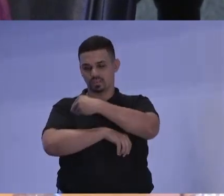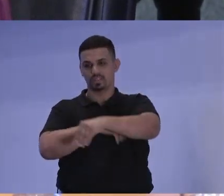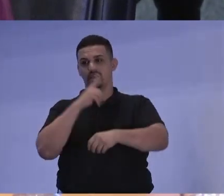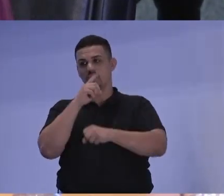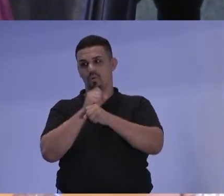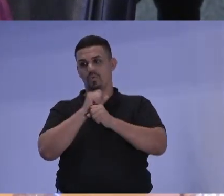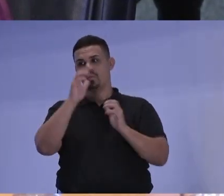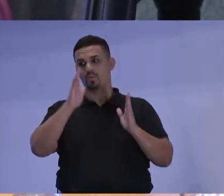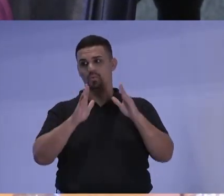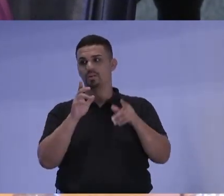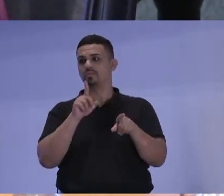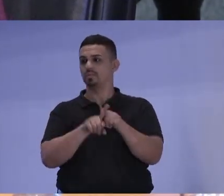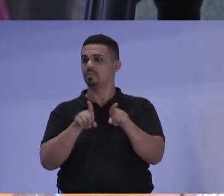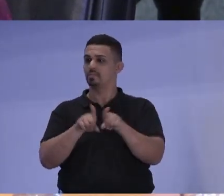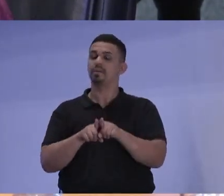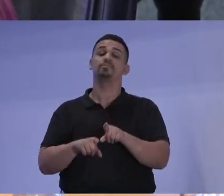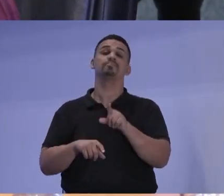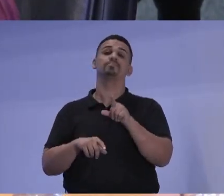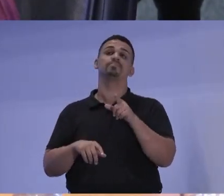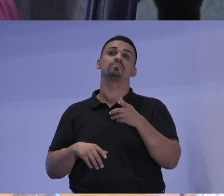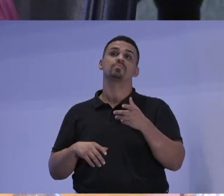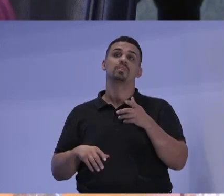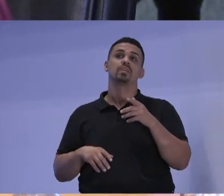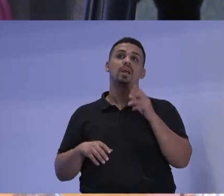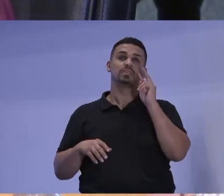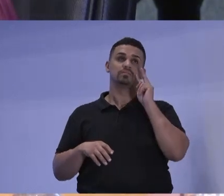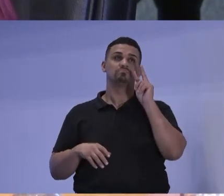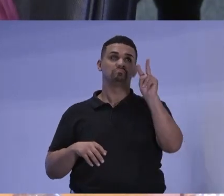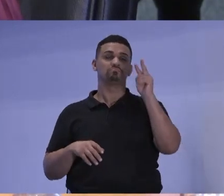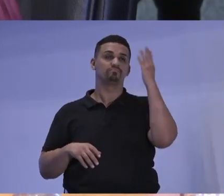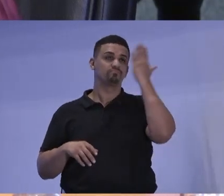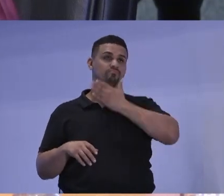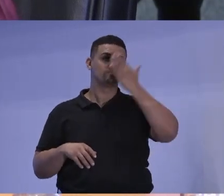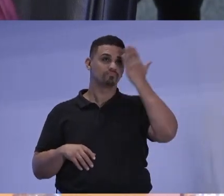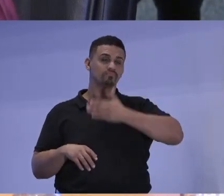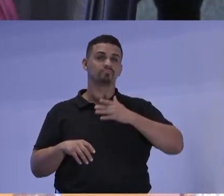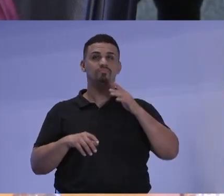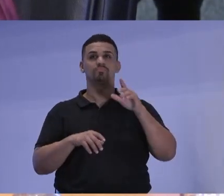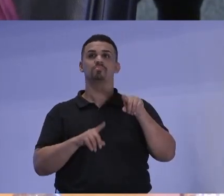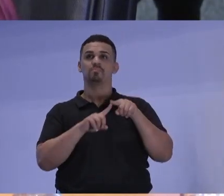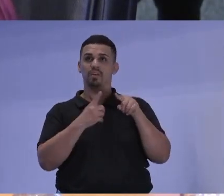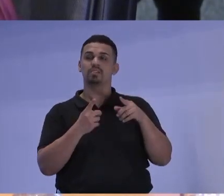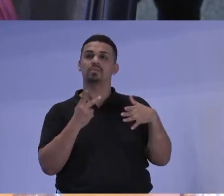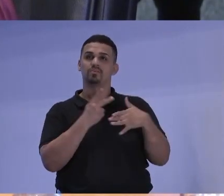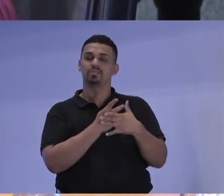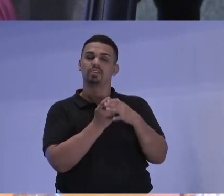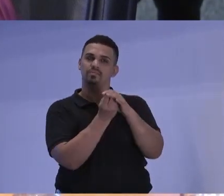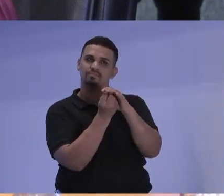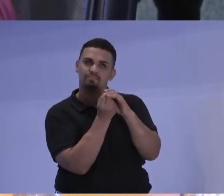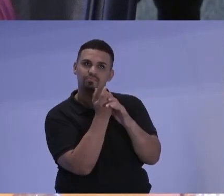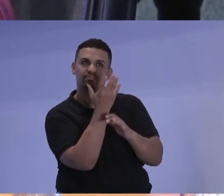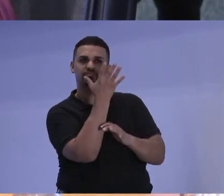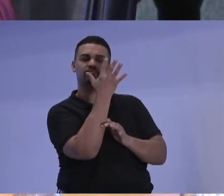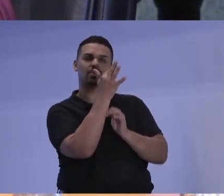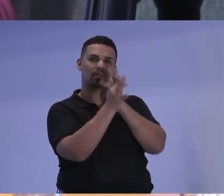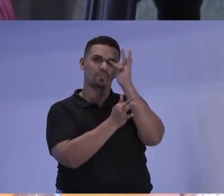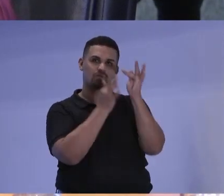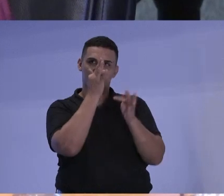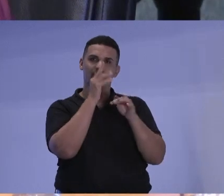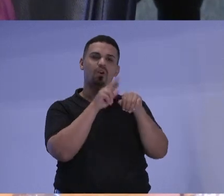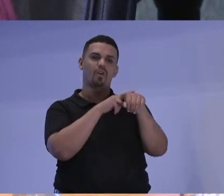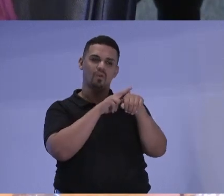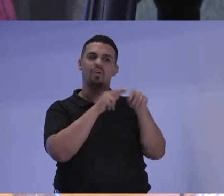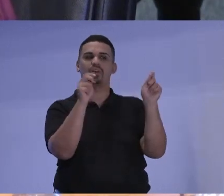galinhos, ninguém presta atenção nela, mas em algum momento ela renasce, né? Então tem todo um significado. O nosso intuito é que as